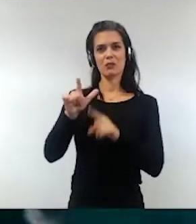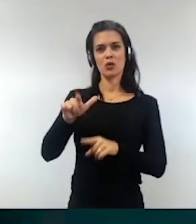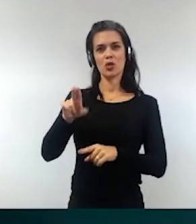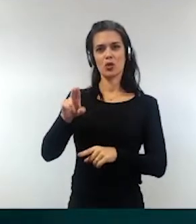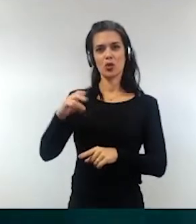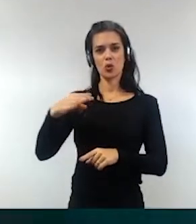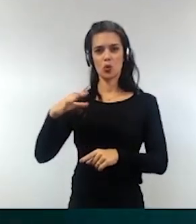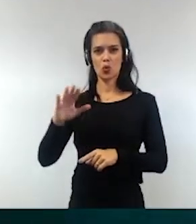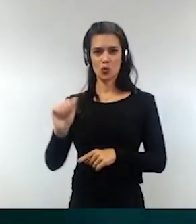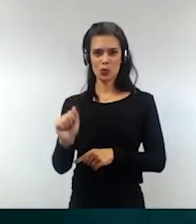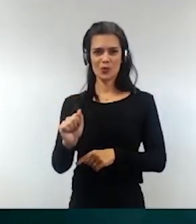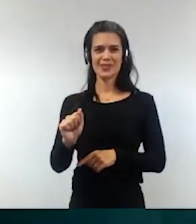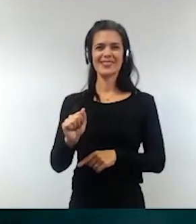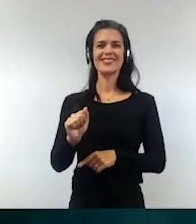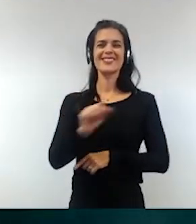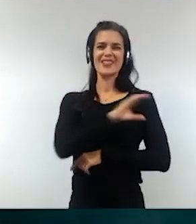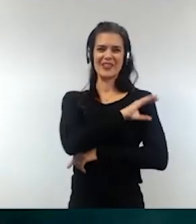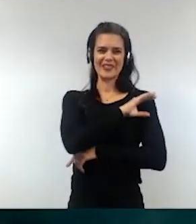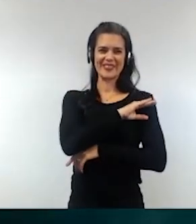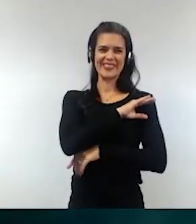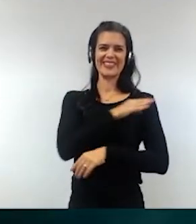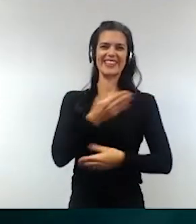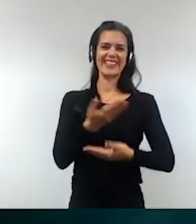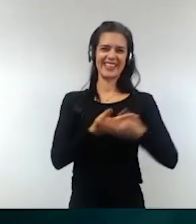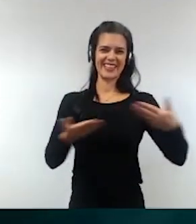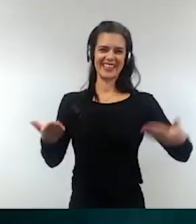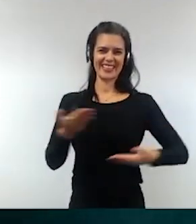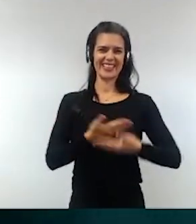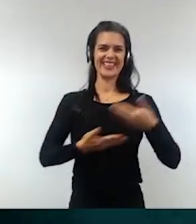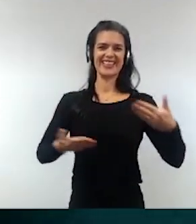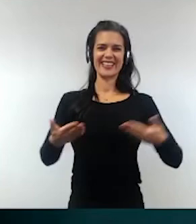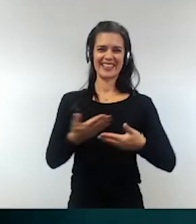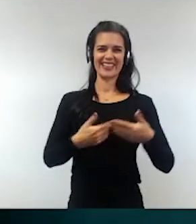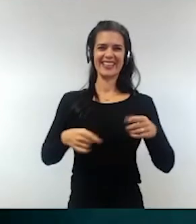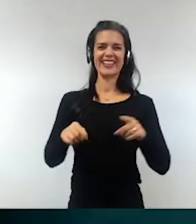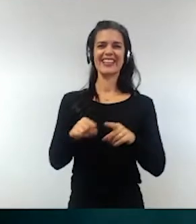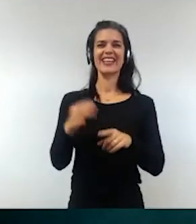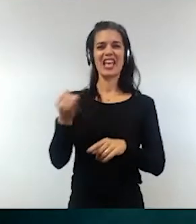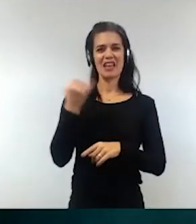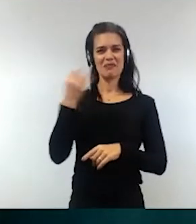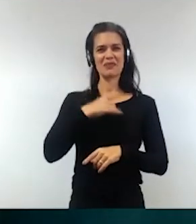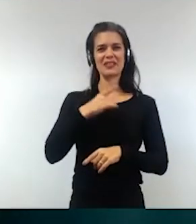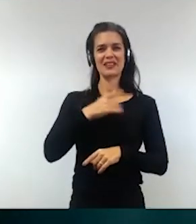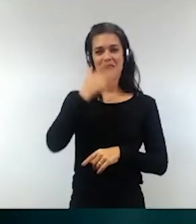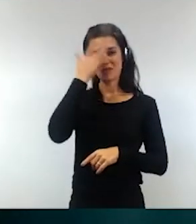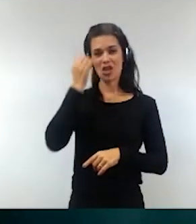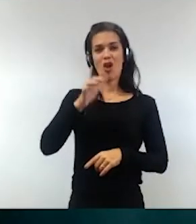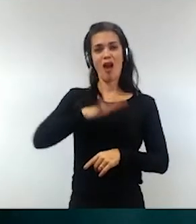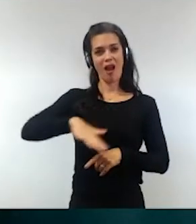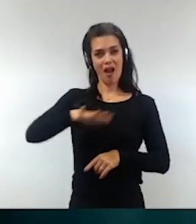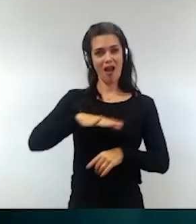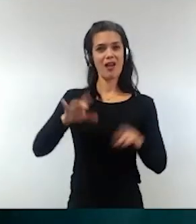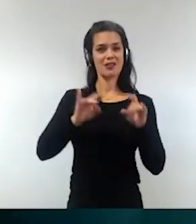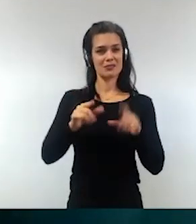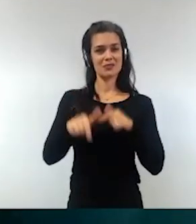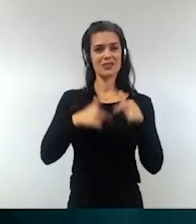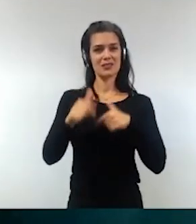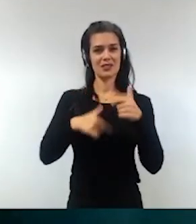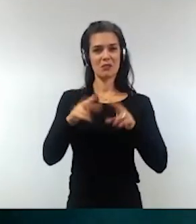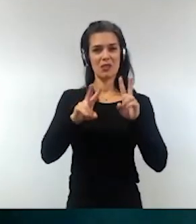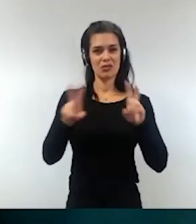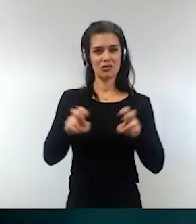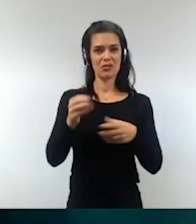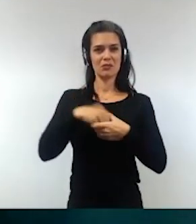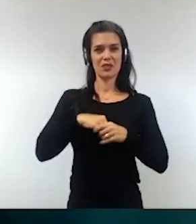está à frente da mediação aí na OAB Nacional, e é super importante ter gente da área trabalhando esse tema dentro